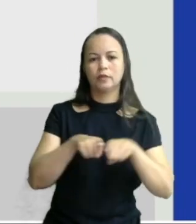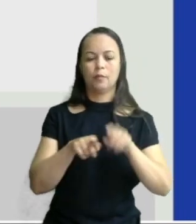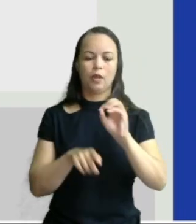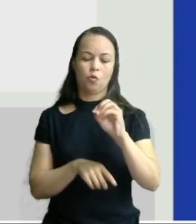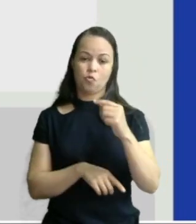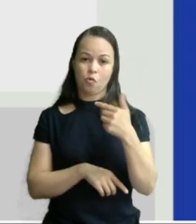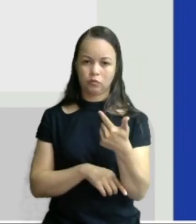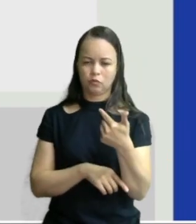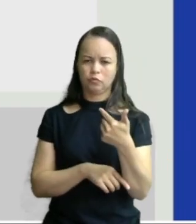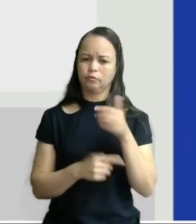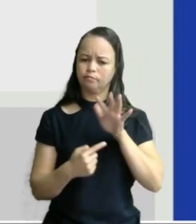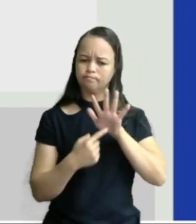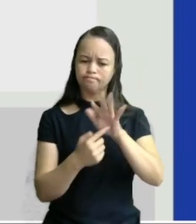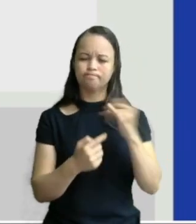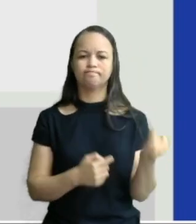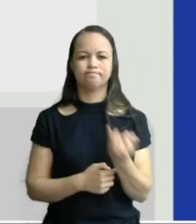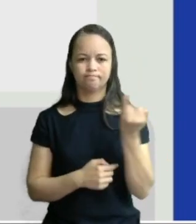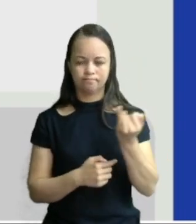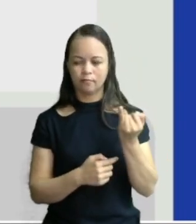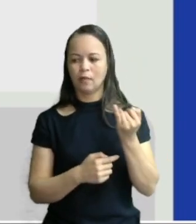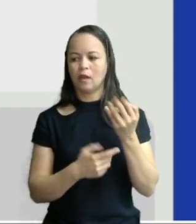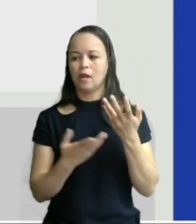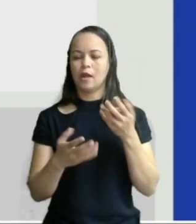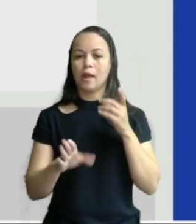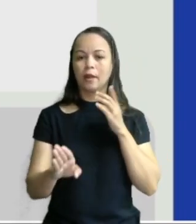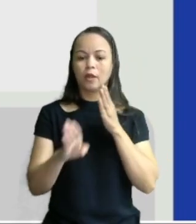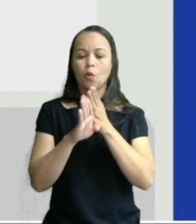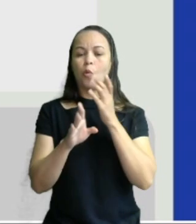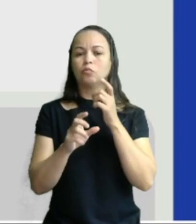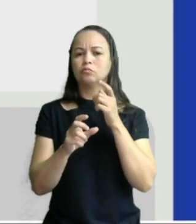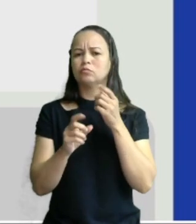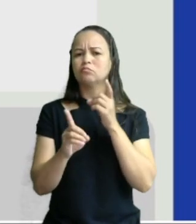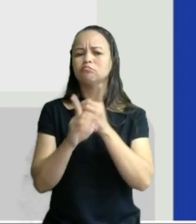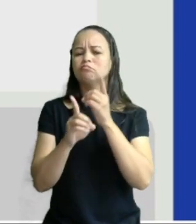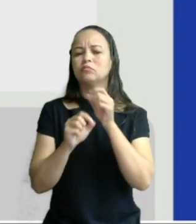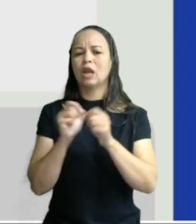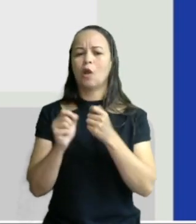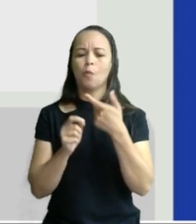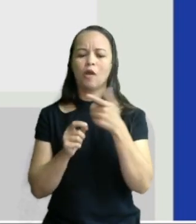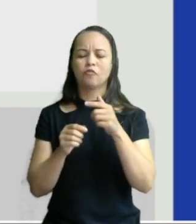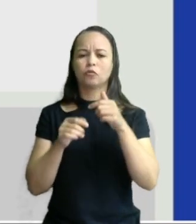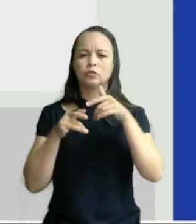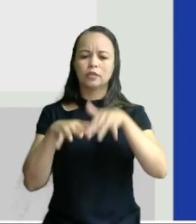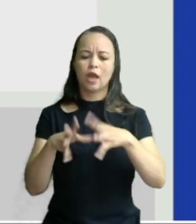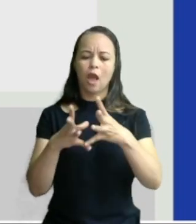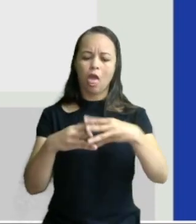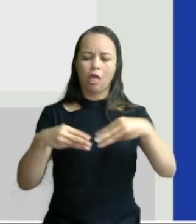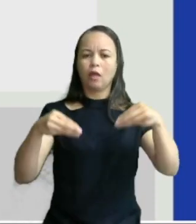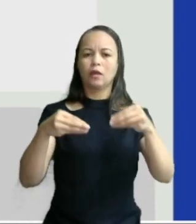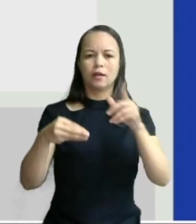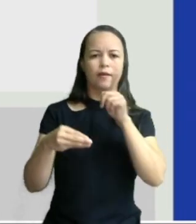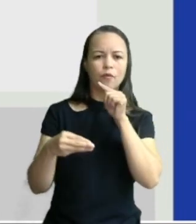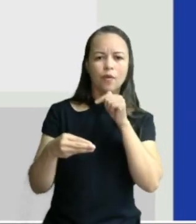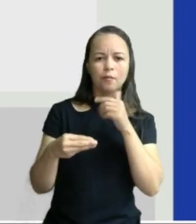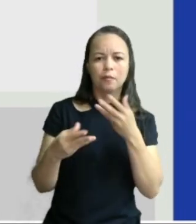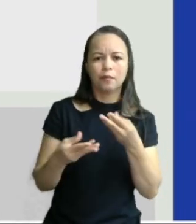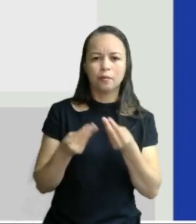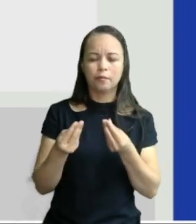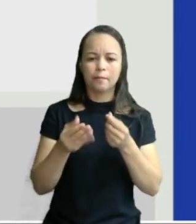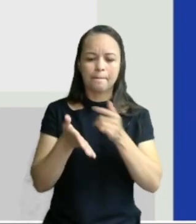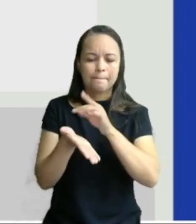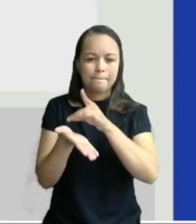importante destacar, né, que é impossível encontrar uma fonte de água completamente pura, ou seja, formada